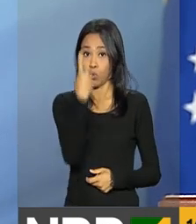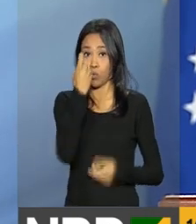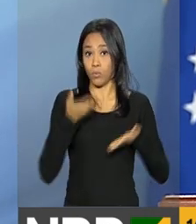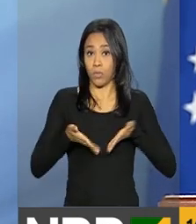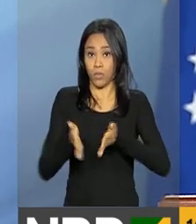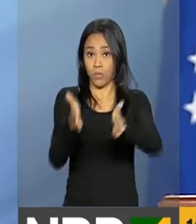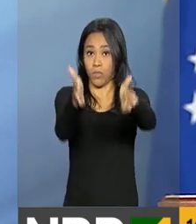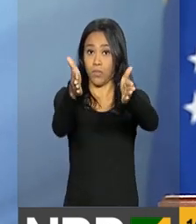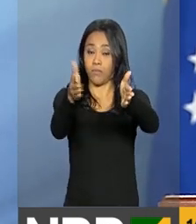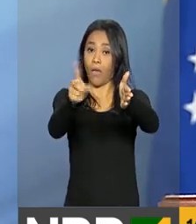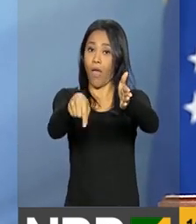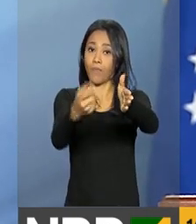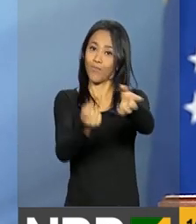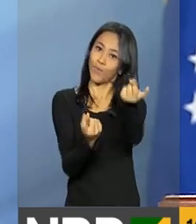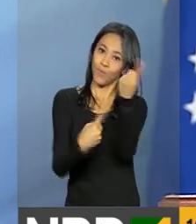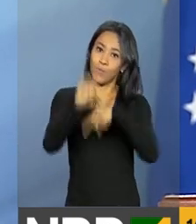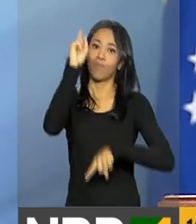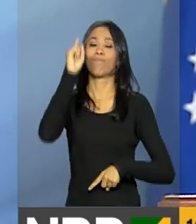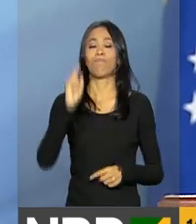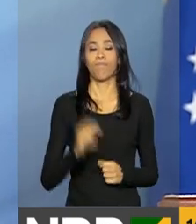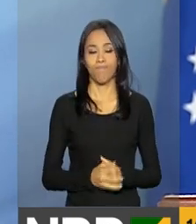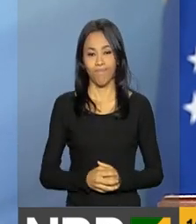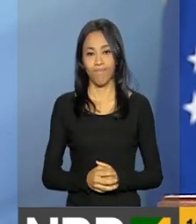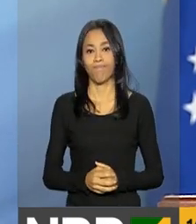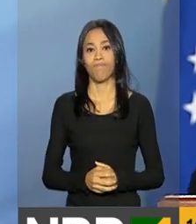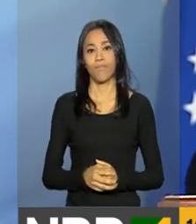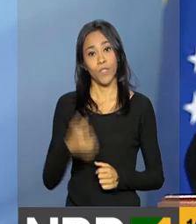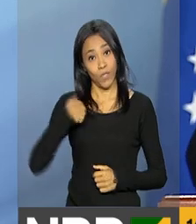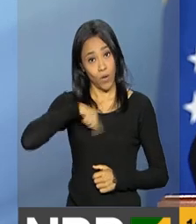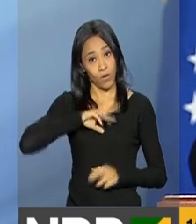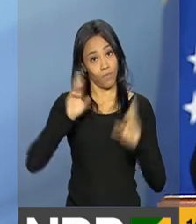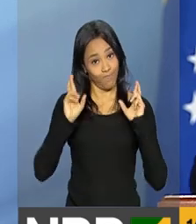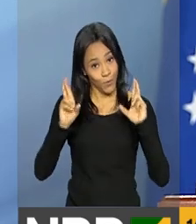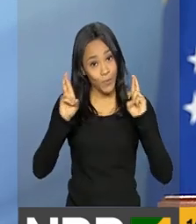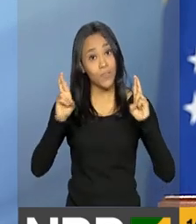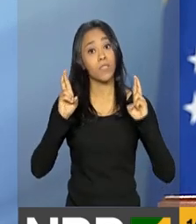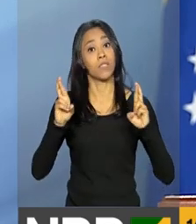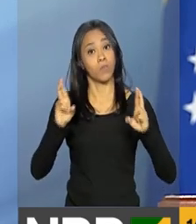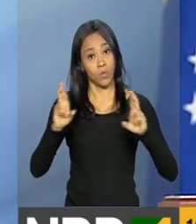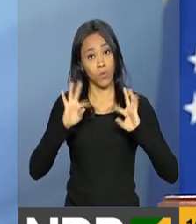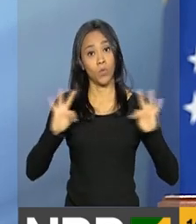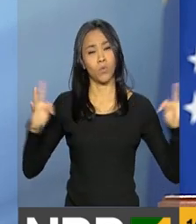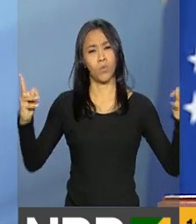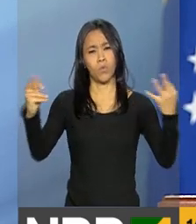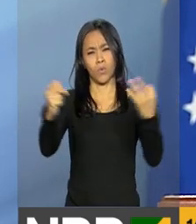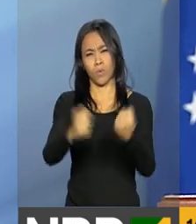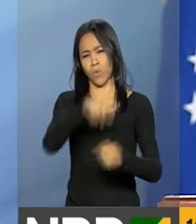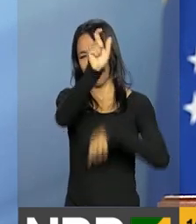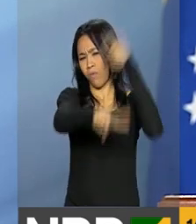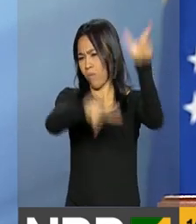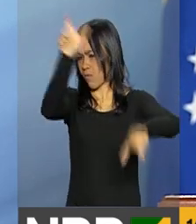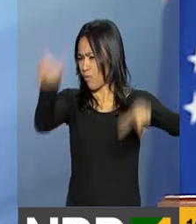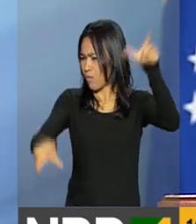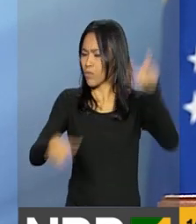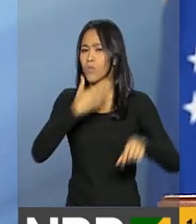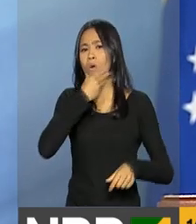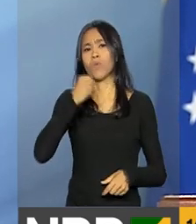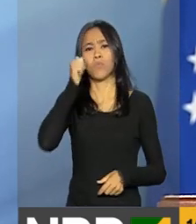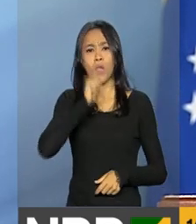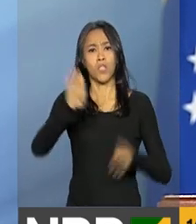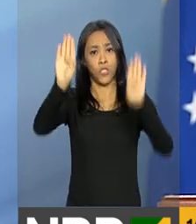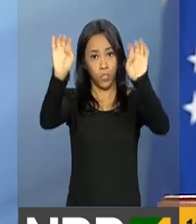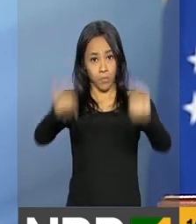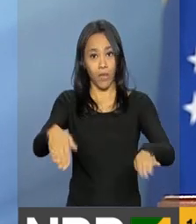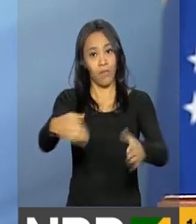ser o sucesso. E contamos, naturalmente, com todos os homens e mulheres de bem ao nosso